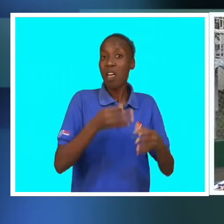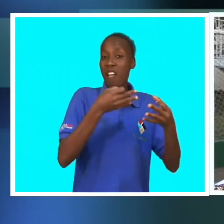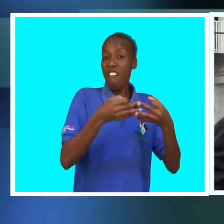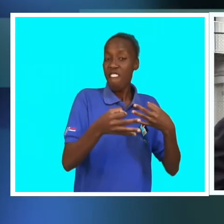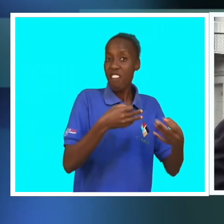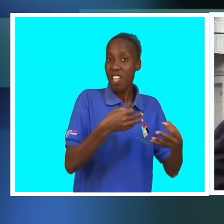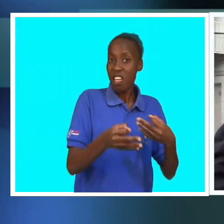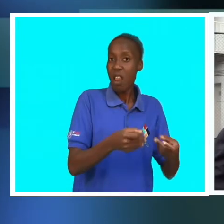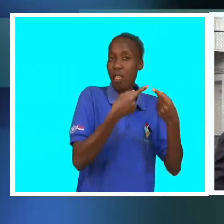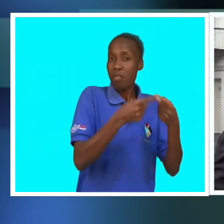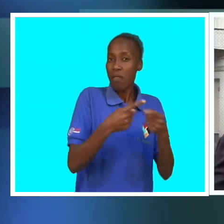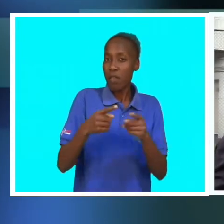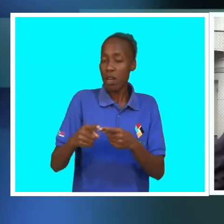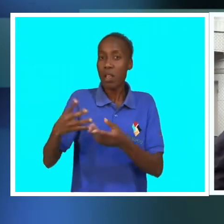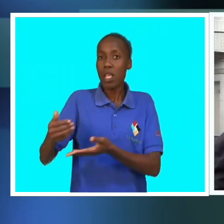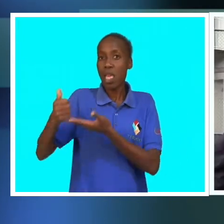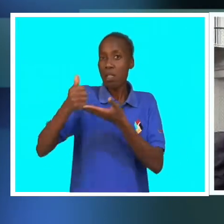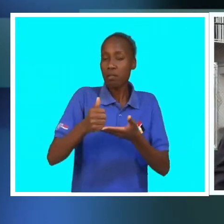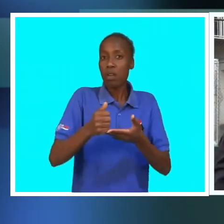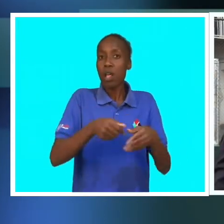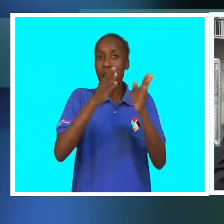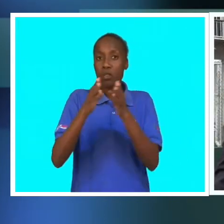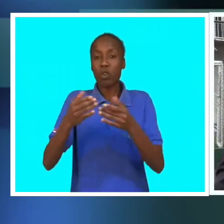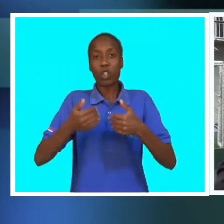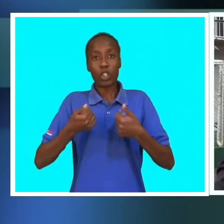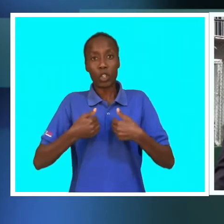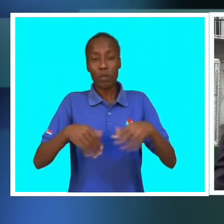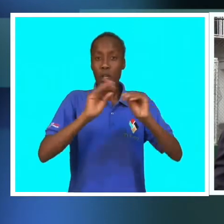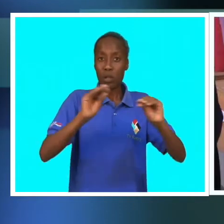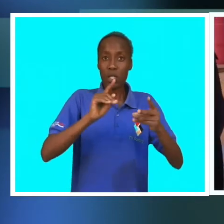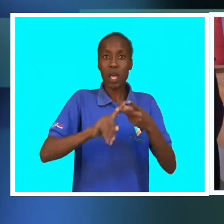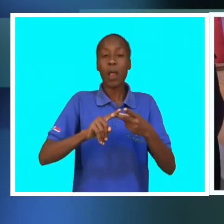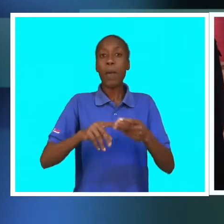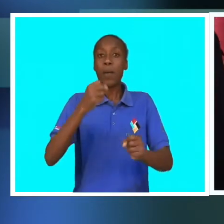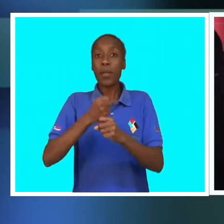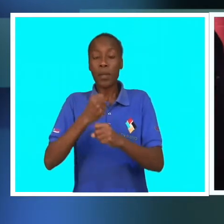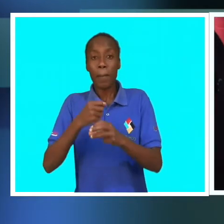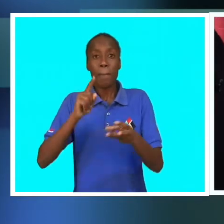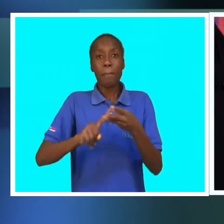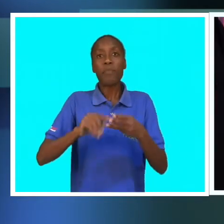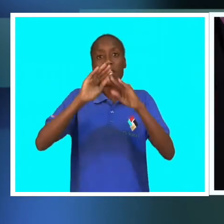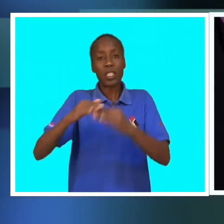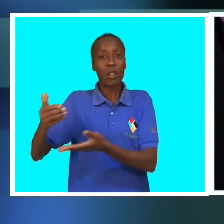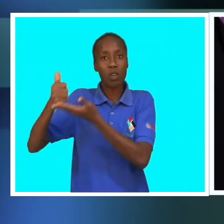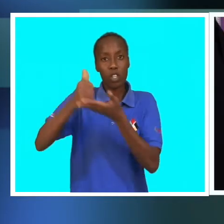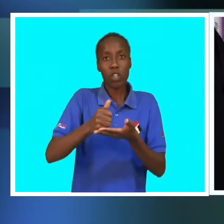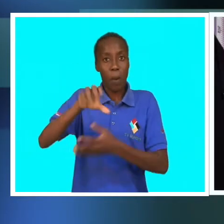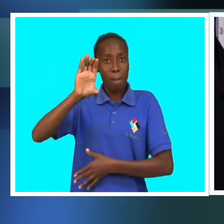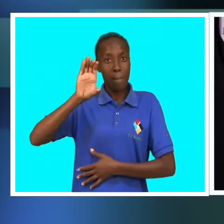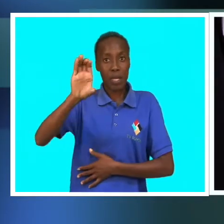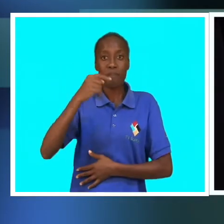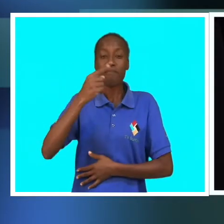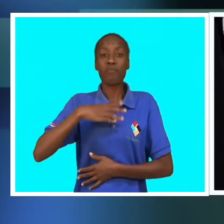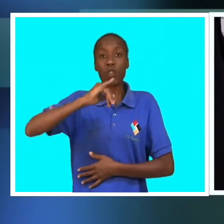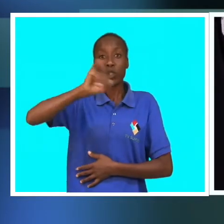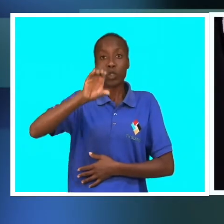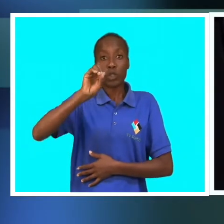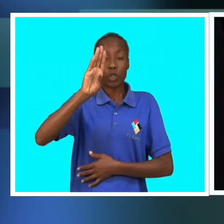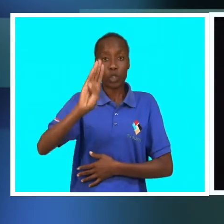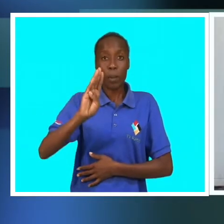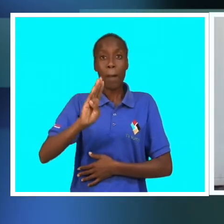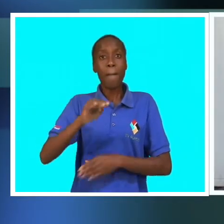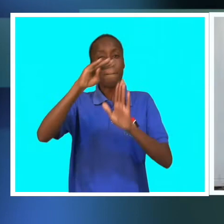diversas instituições que beneficiam jovens em educação e emprego financiadas pelo Reino Unido. JOBA, Programa